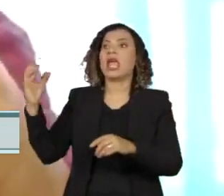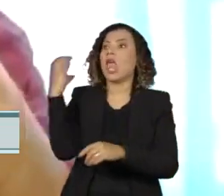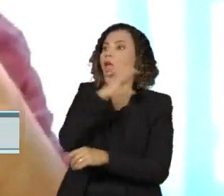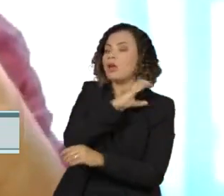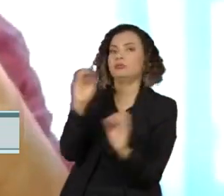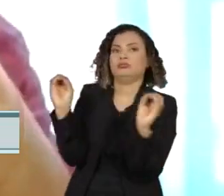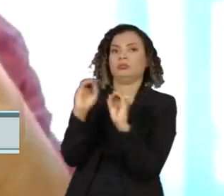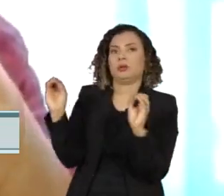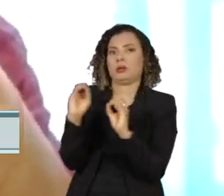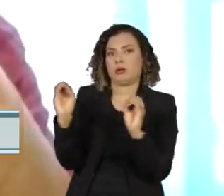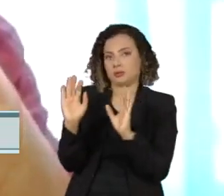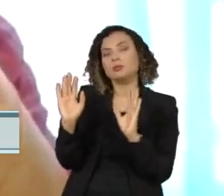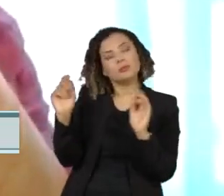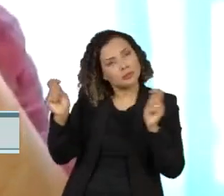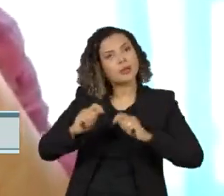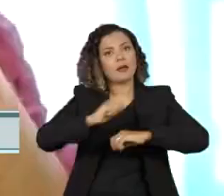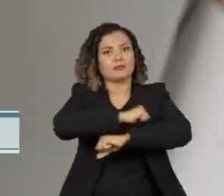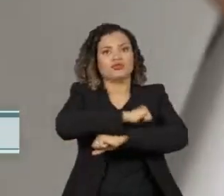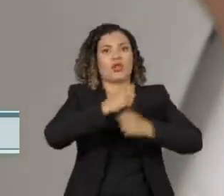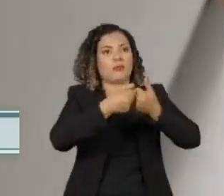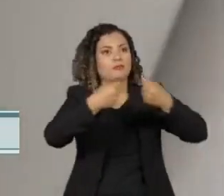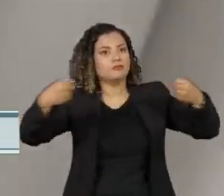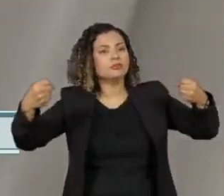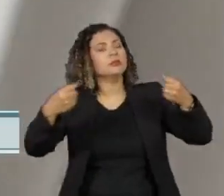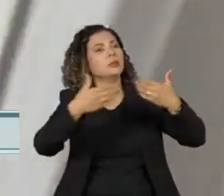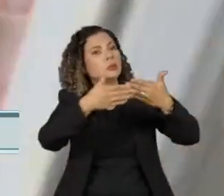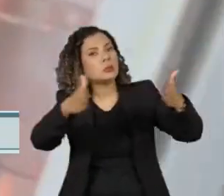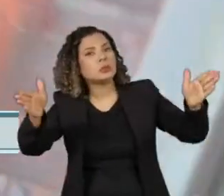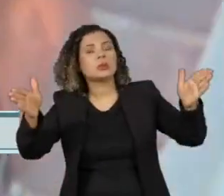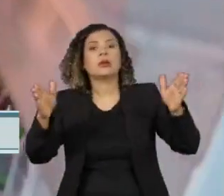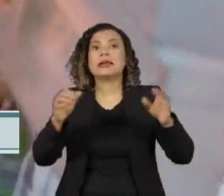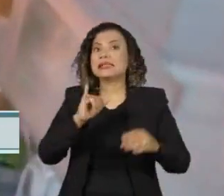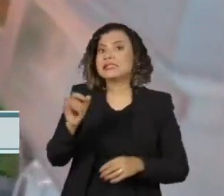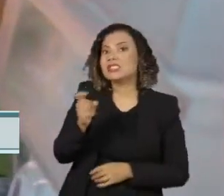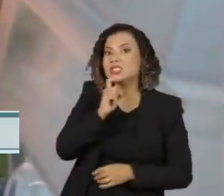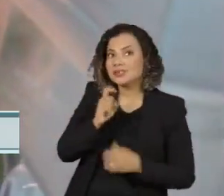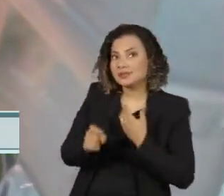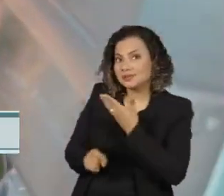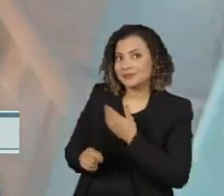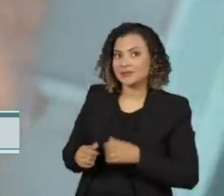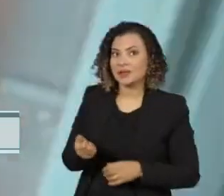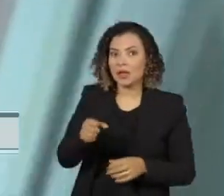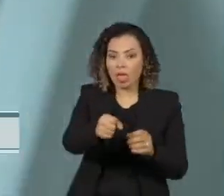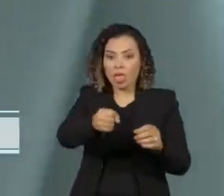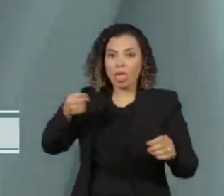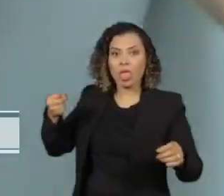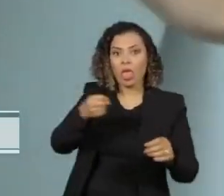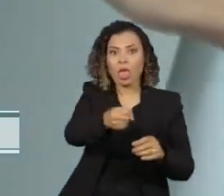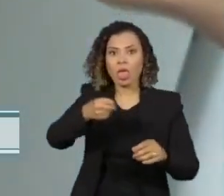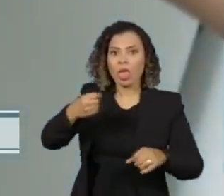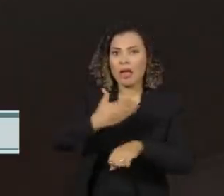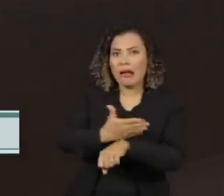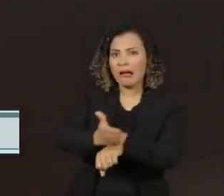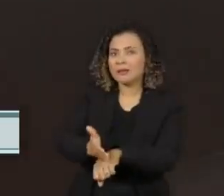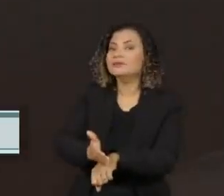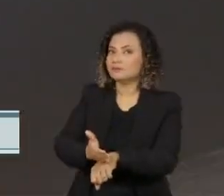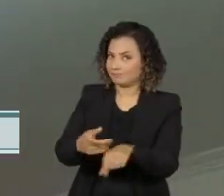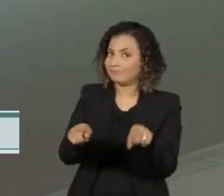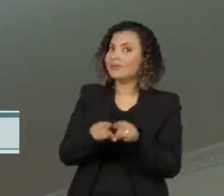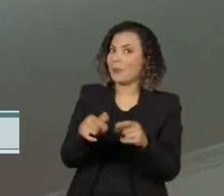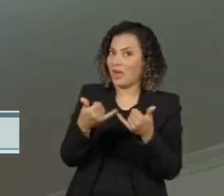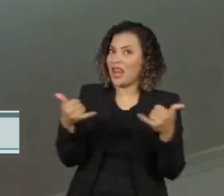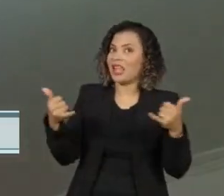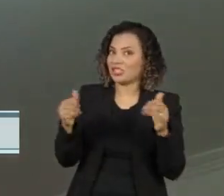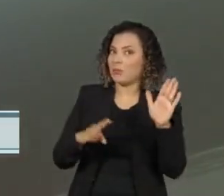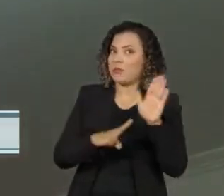do verão que não estejam tão quentes. E se a sua geladeira fica naquele abre e fecha, saiba que isso também consome